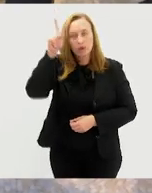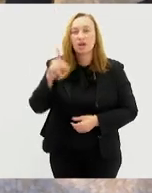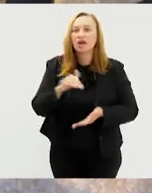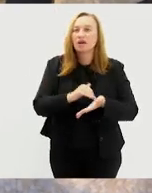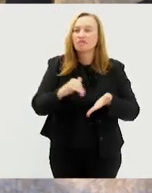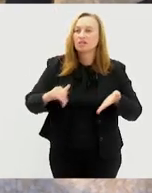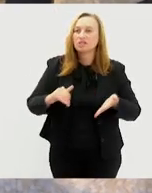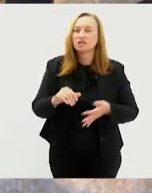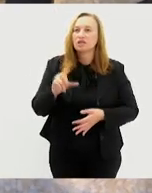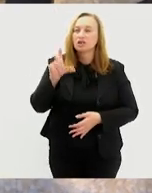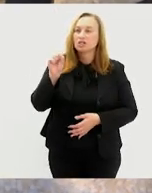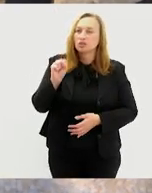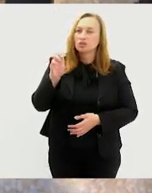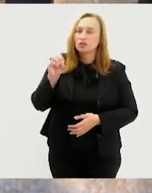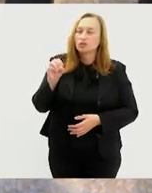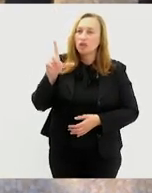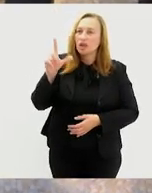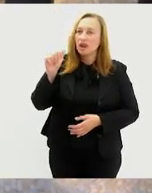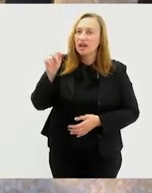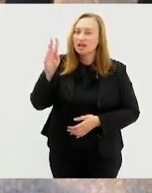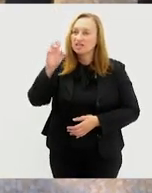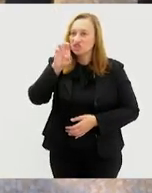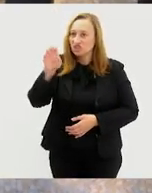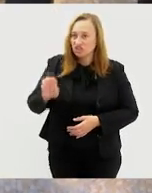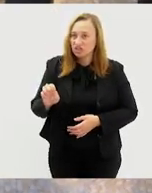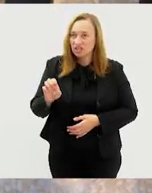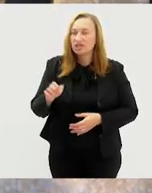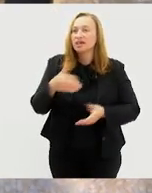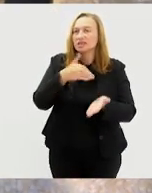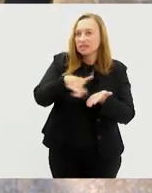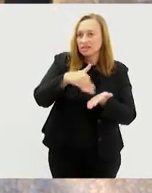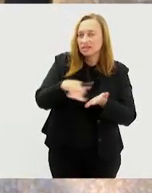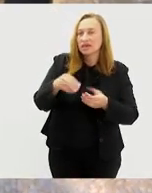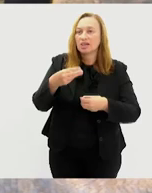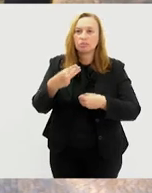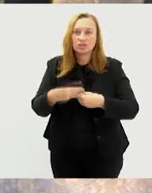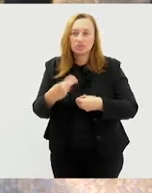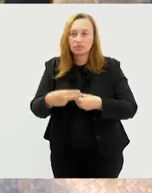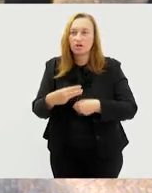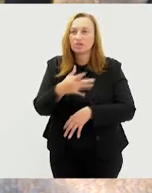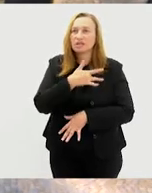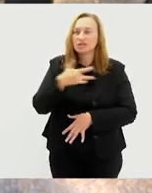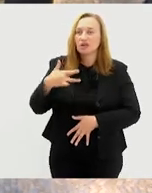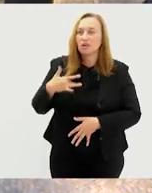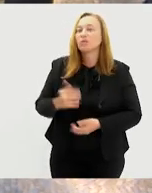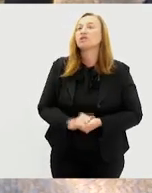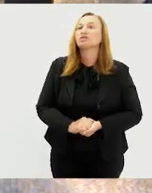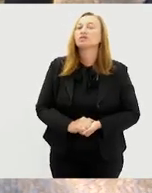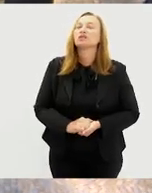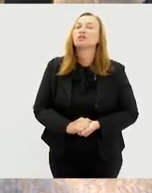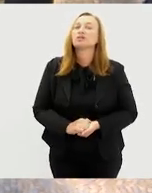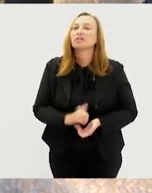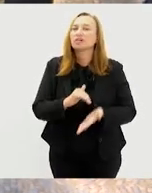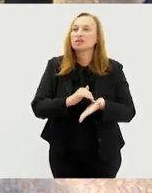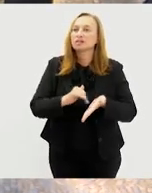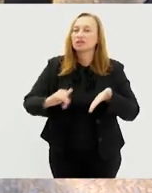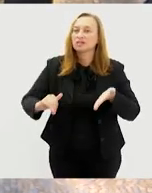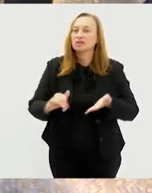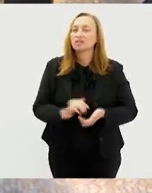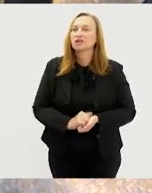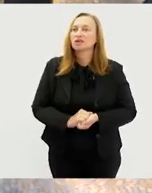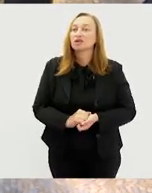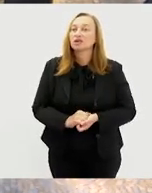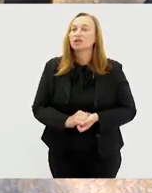Solange Regina de Oliveira Secretária Municipal de Saúde a medida também afastou a recém